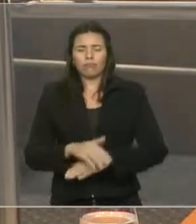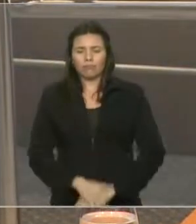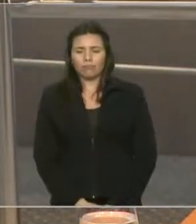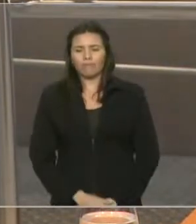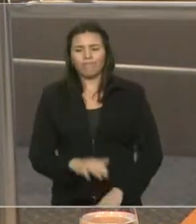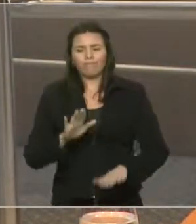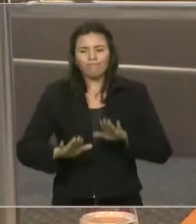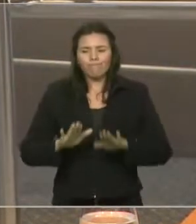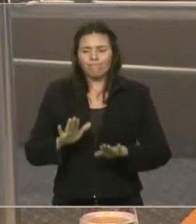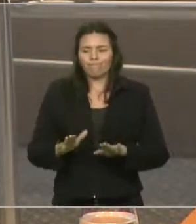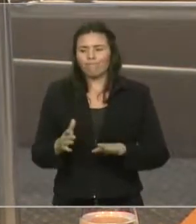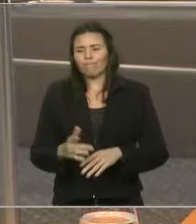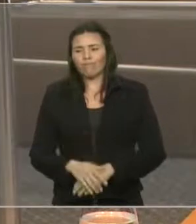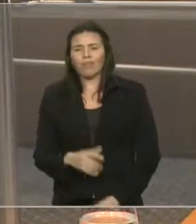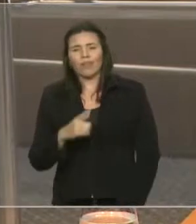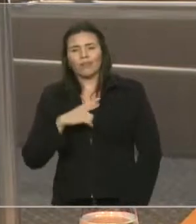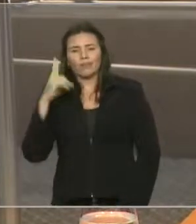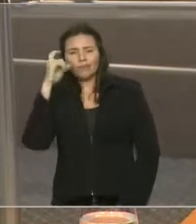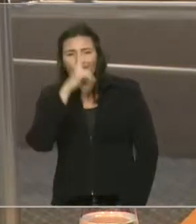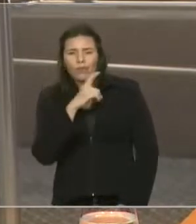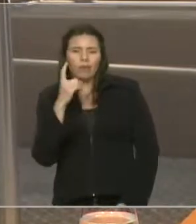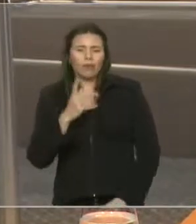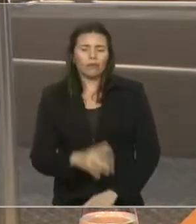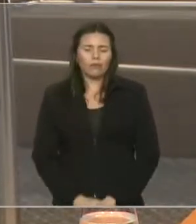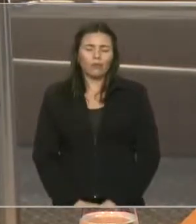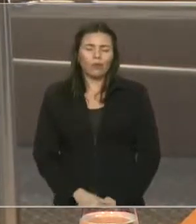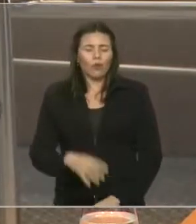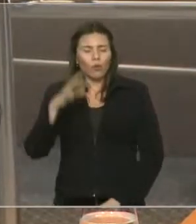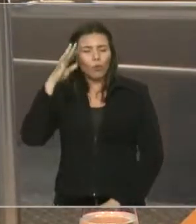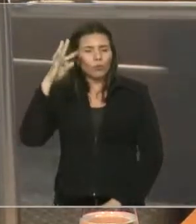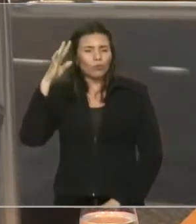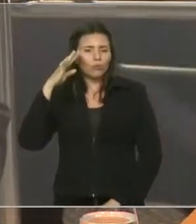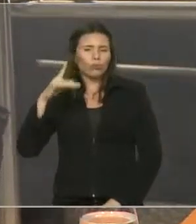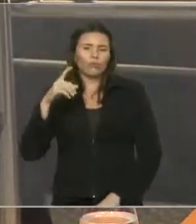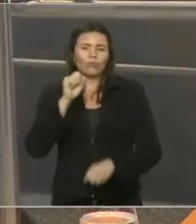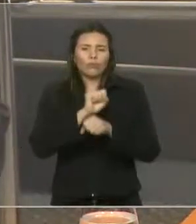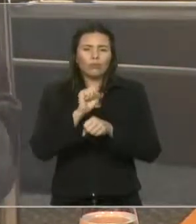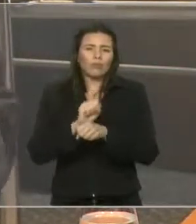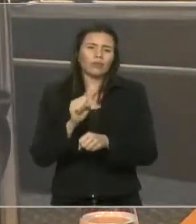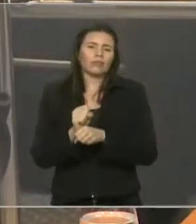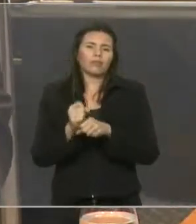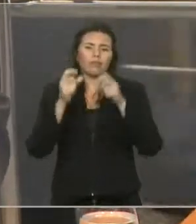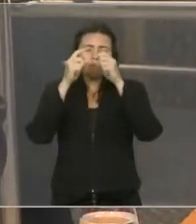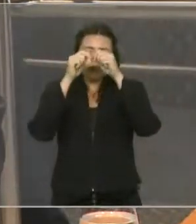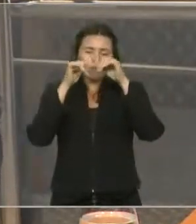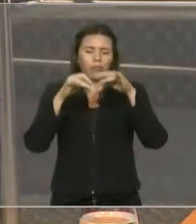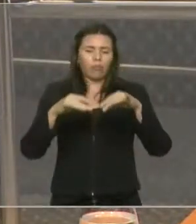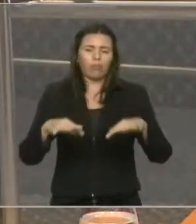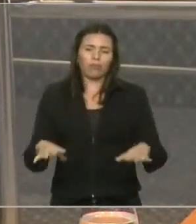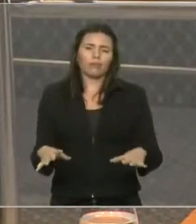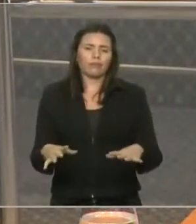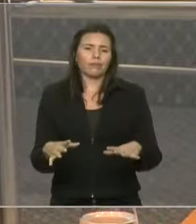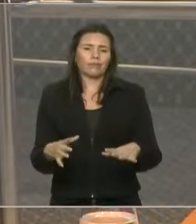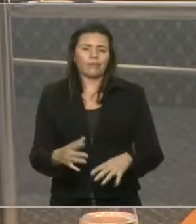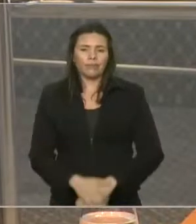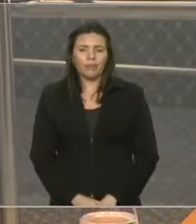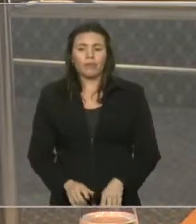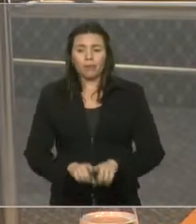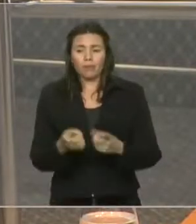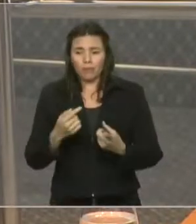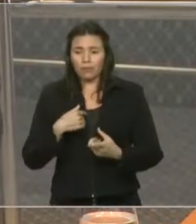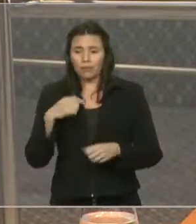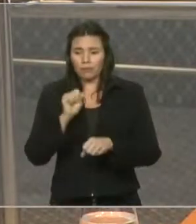sai pelo ralo das nossas mãos, os nossos sonhos, as nossas esperanças são diluídas em relação a isso. Mas eu